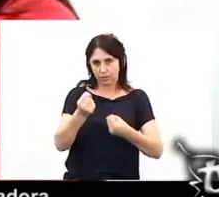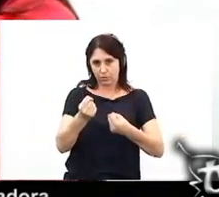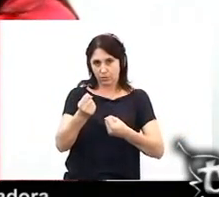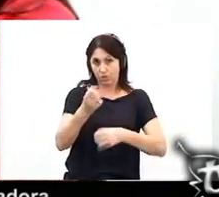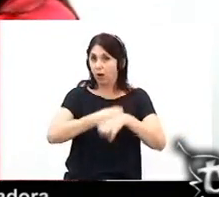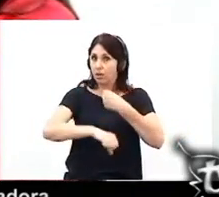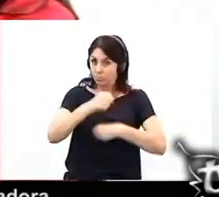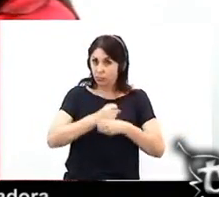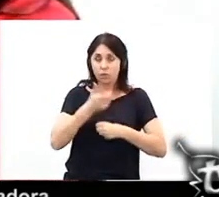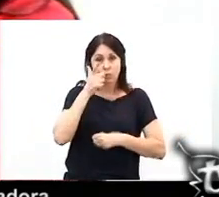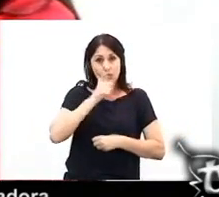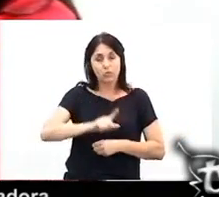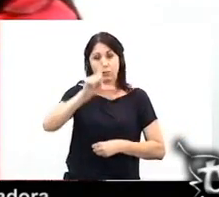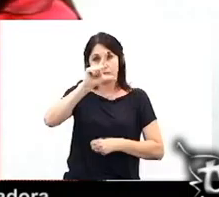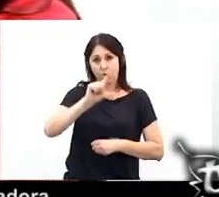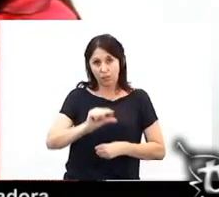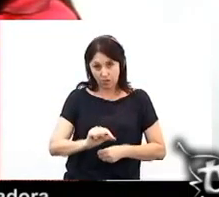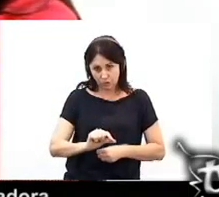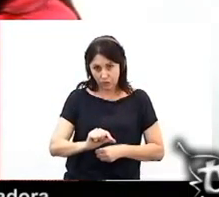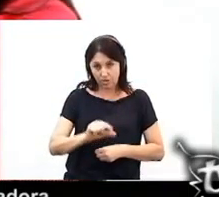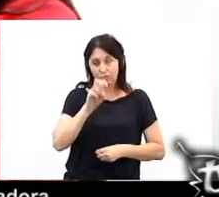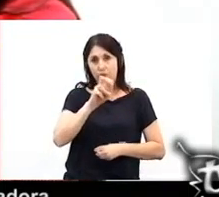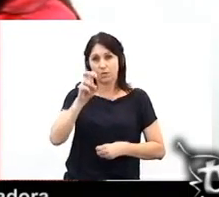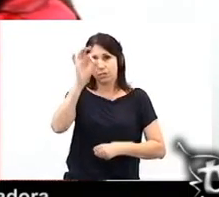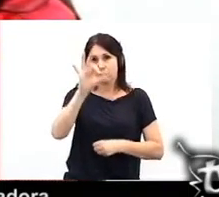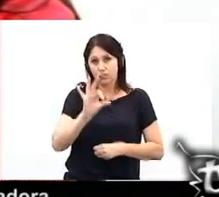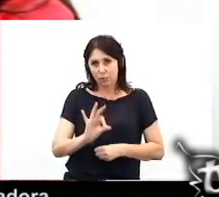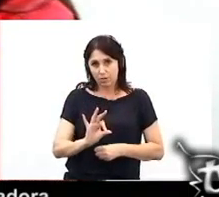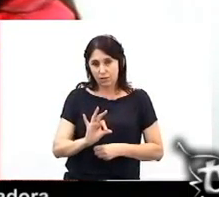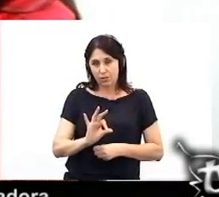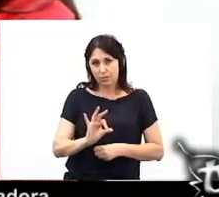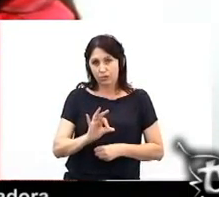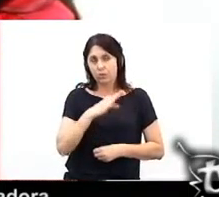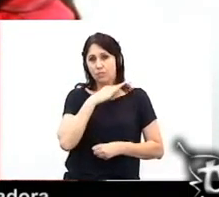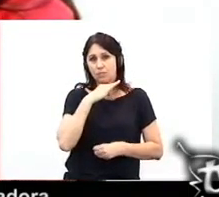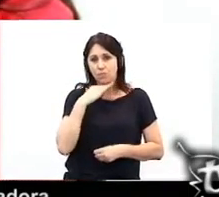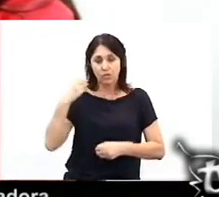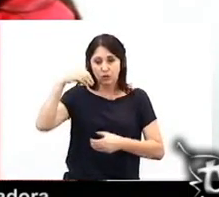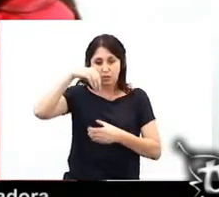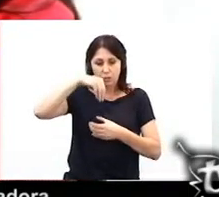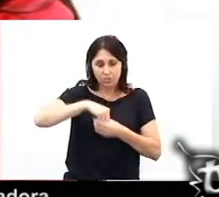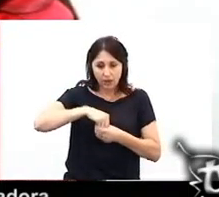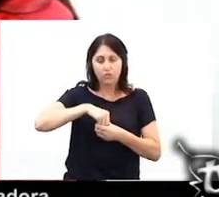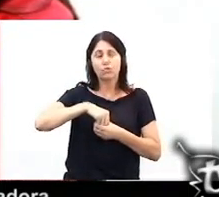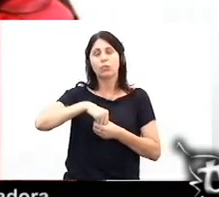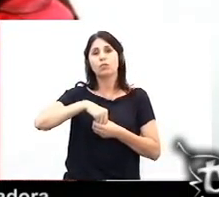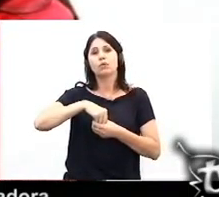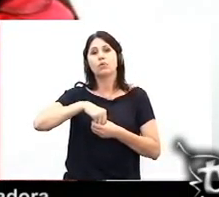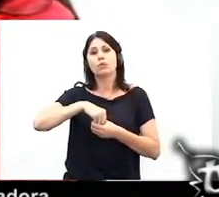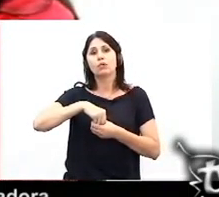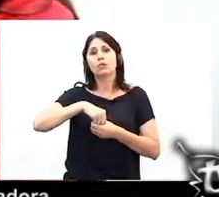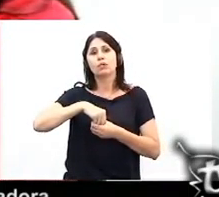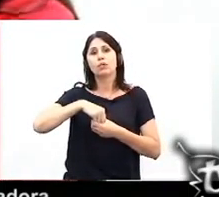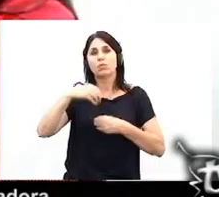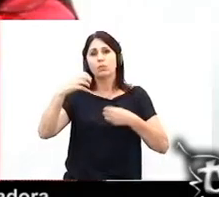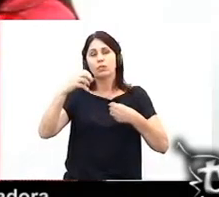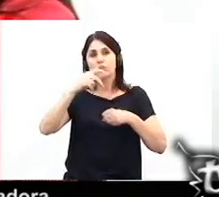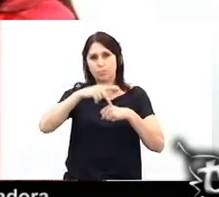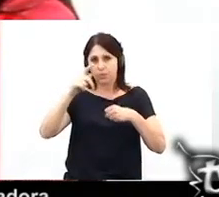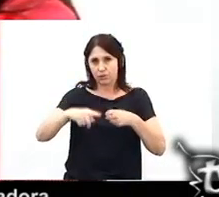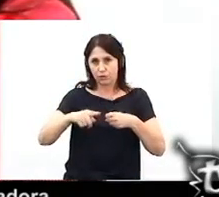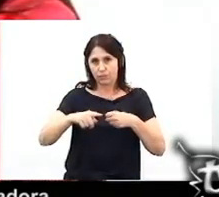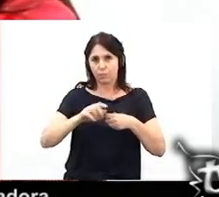trânsito no perímetro urbano de Passo Fundo. Nós tivemos um grande sucesso, que o ano passado nós conseguimos reduzir